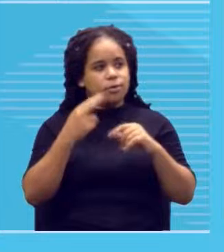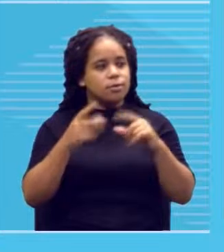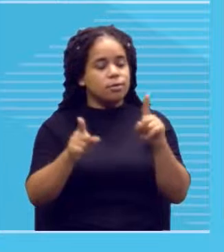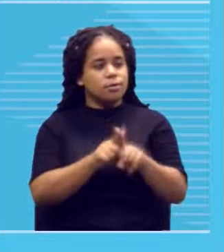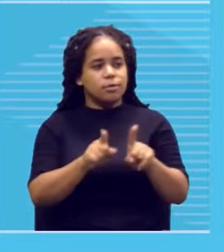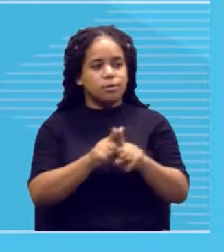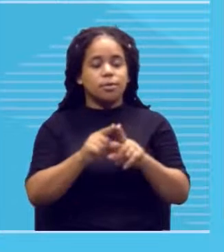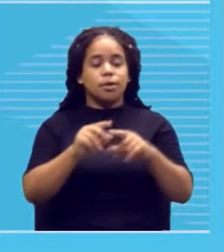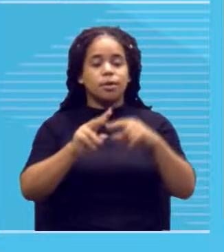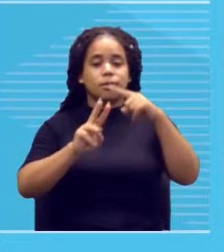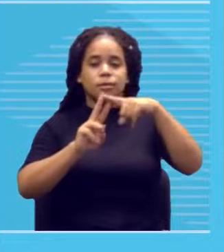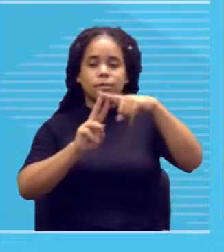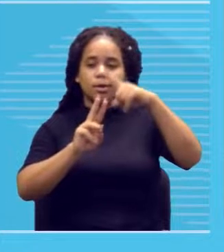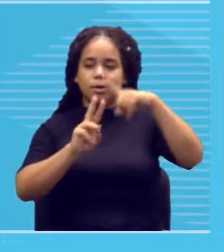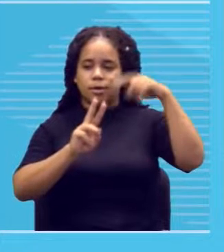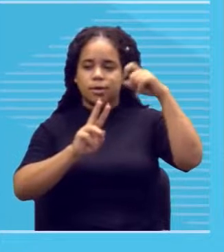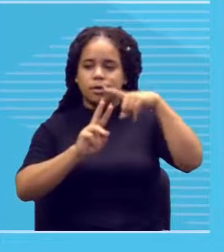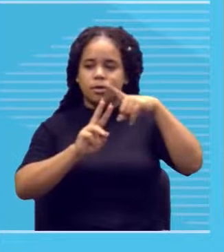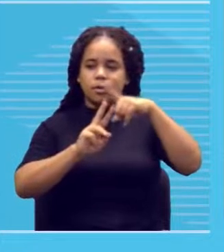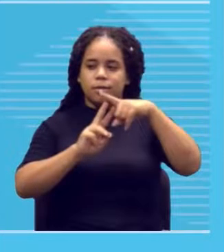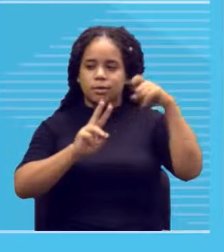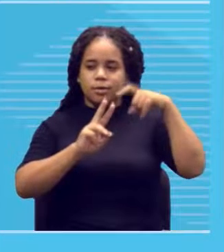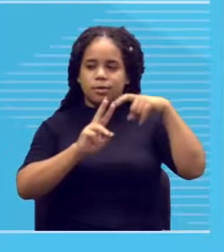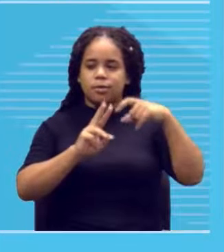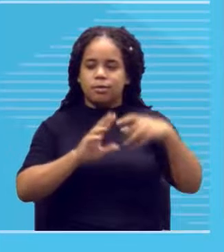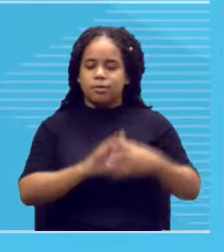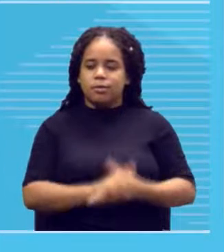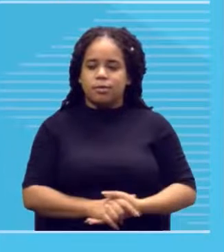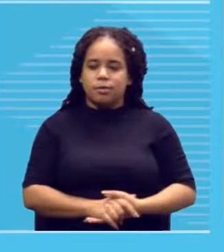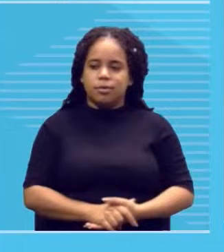o raio jovens é 4